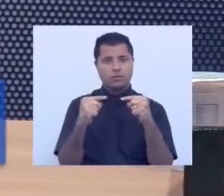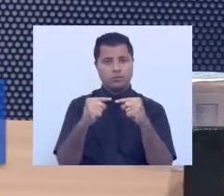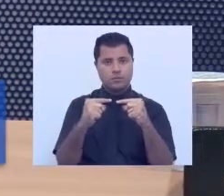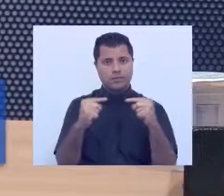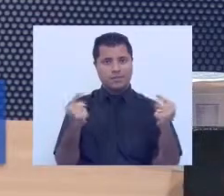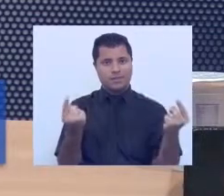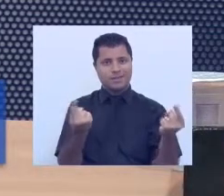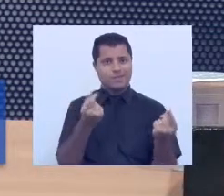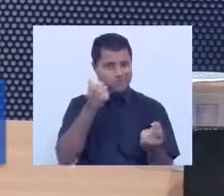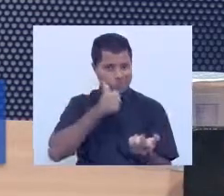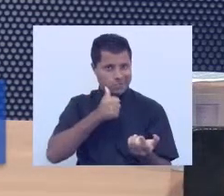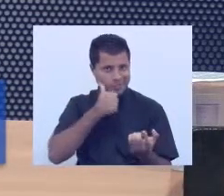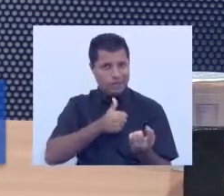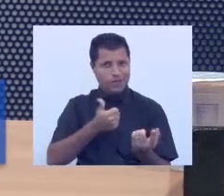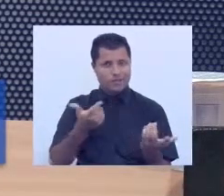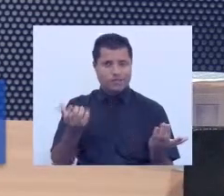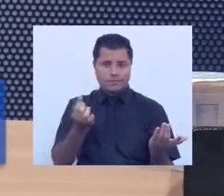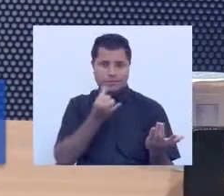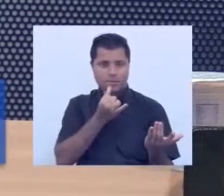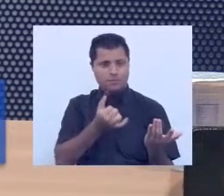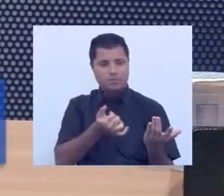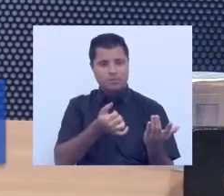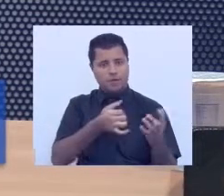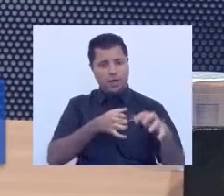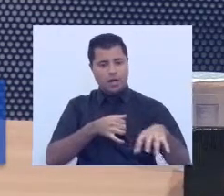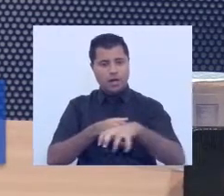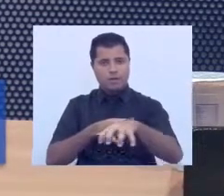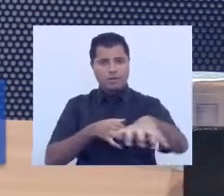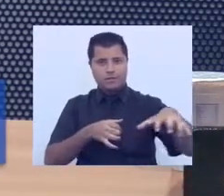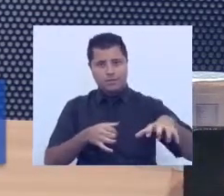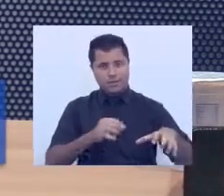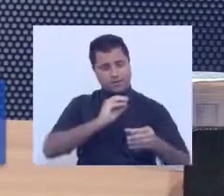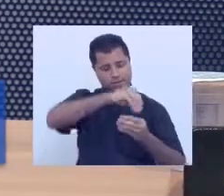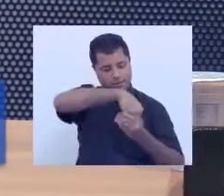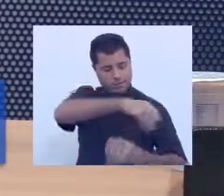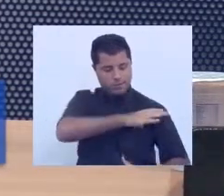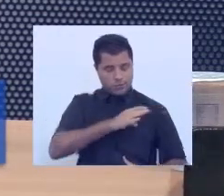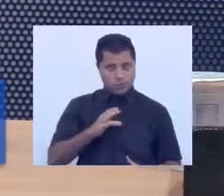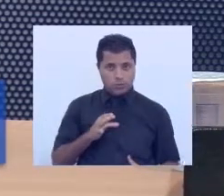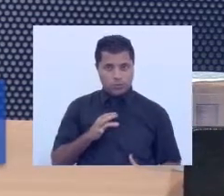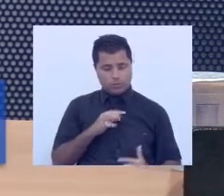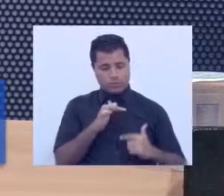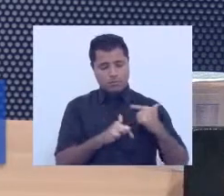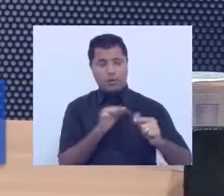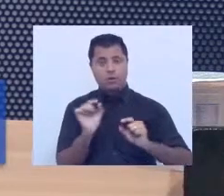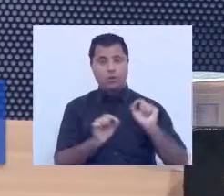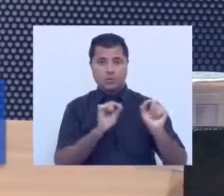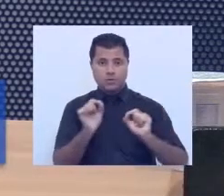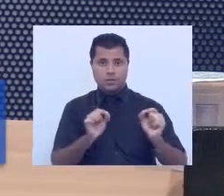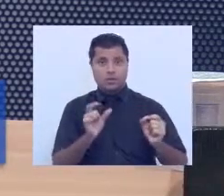essas áreas, que são as áreas básicas de atuação da coordenadoria, a coordenadoria